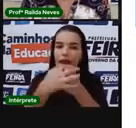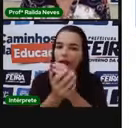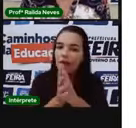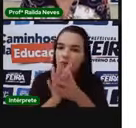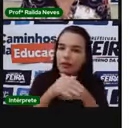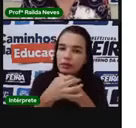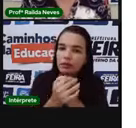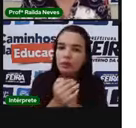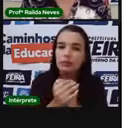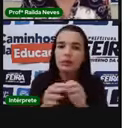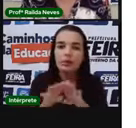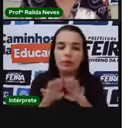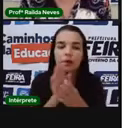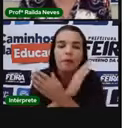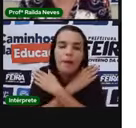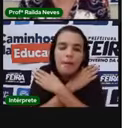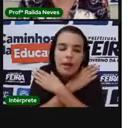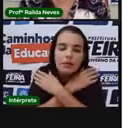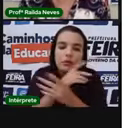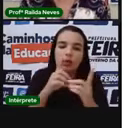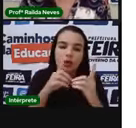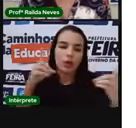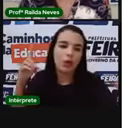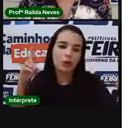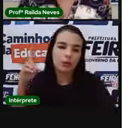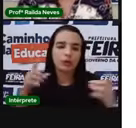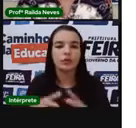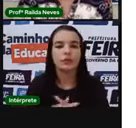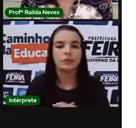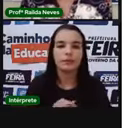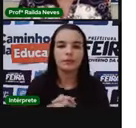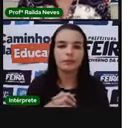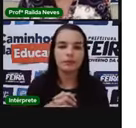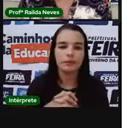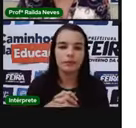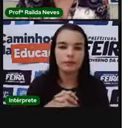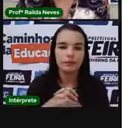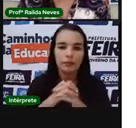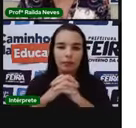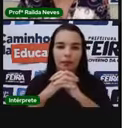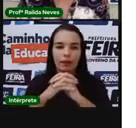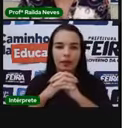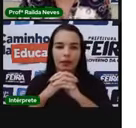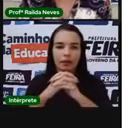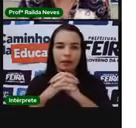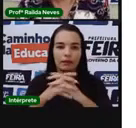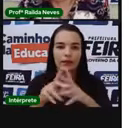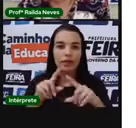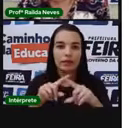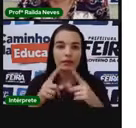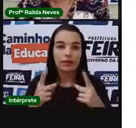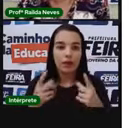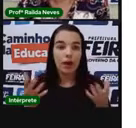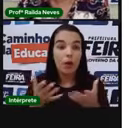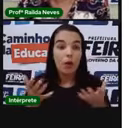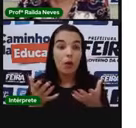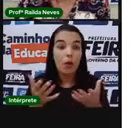favor, João. Isso. Então, agora a gente vai se preparar para um